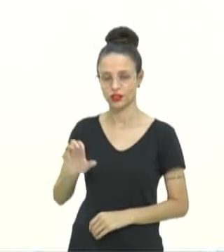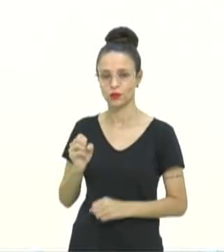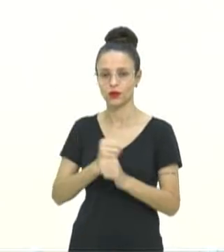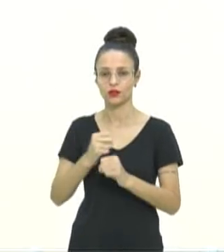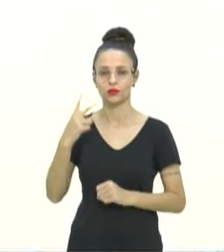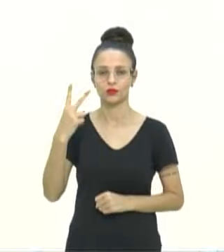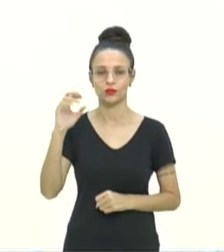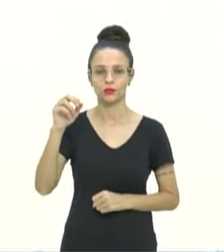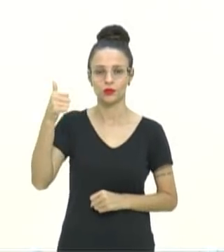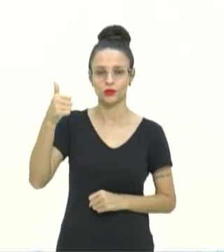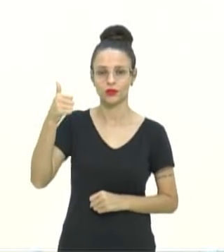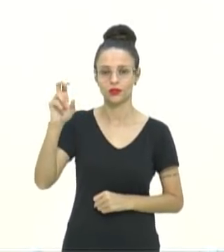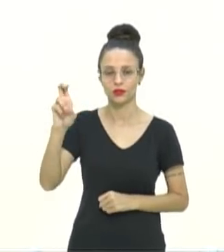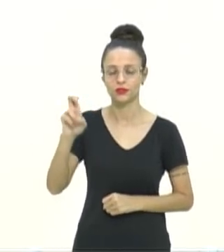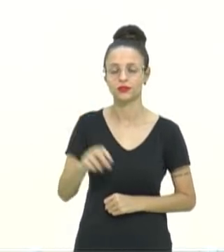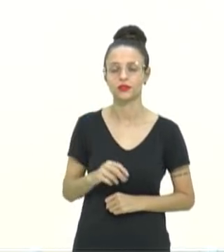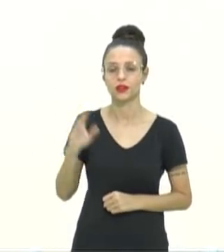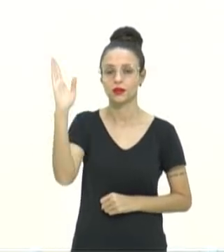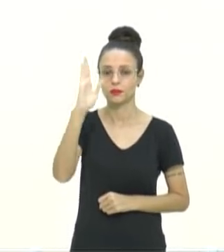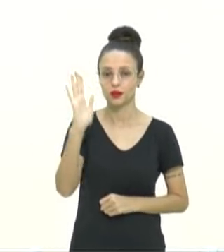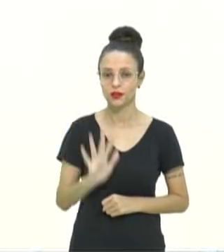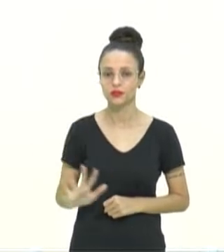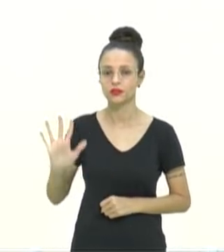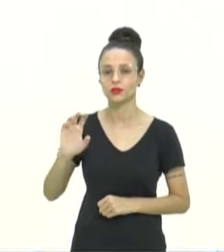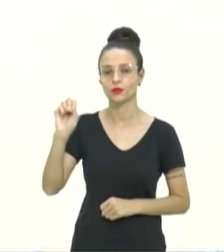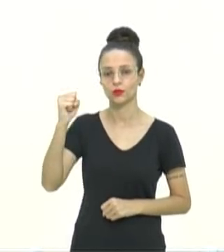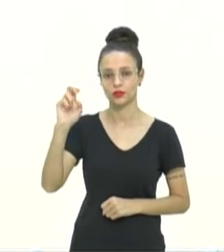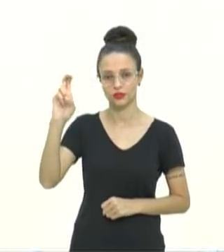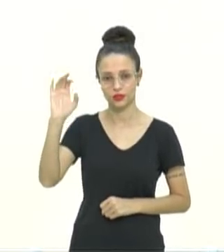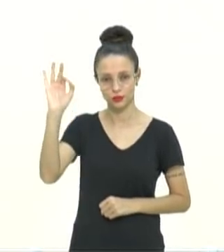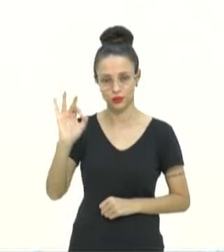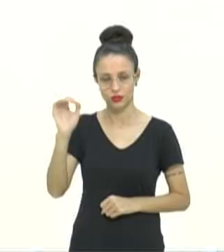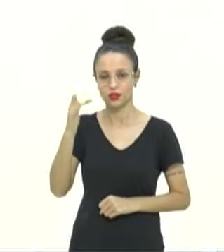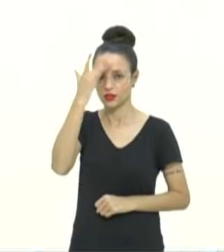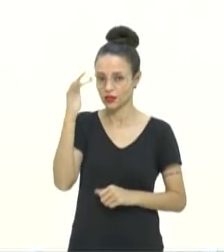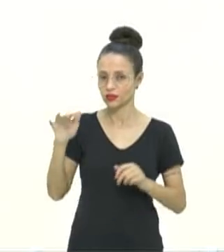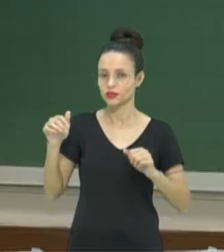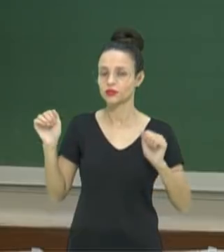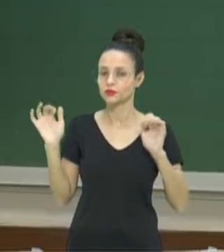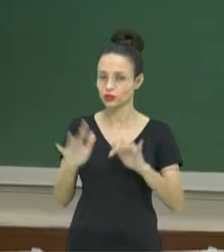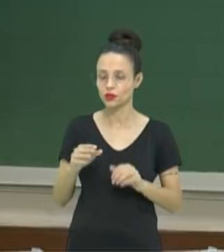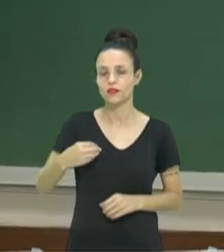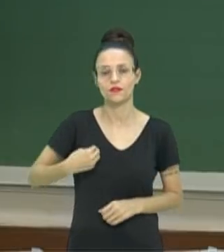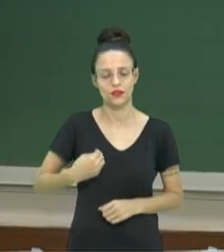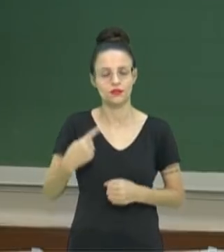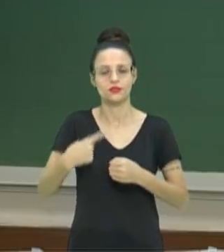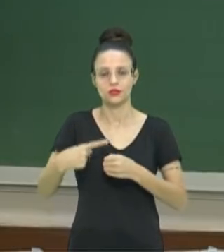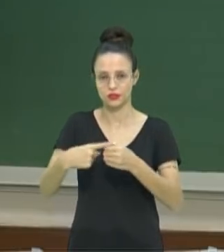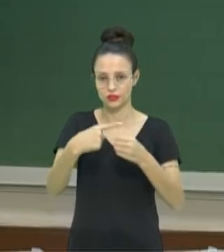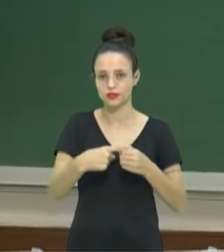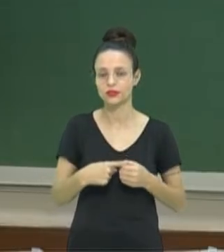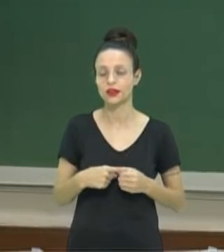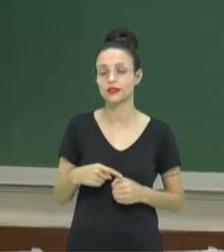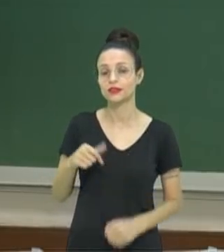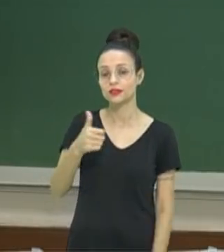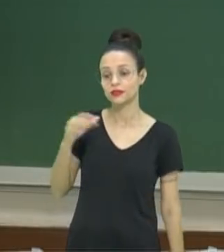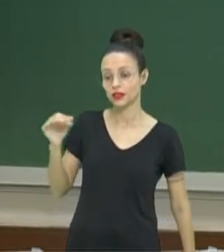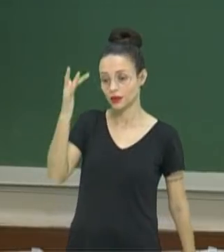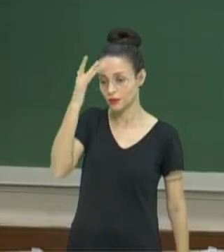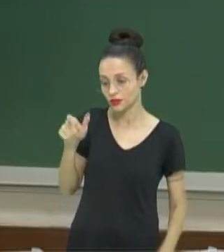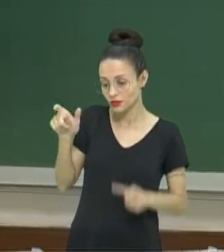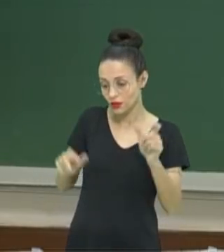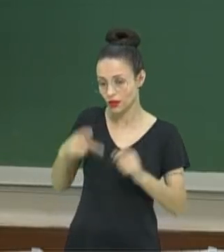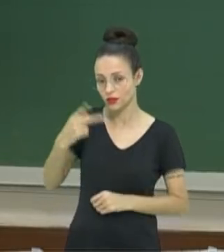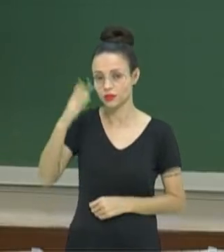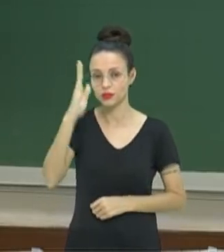temos ali? No Brasil, 85% das pessoas vivem em cidades, quer dizer, de cada 100 habitantes no